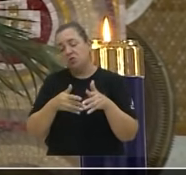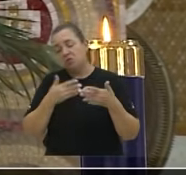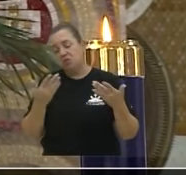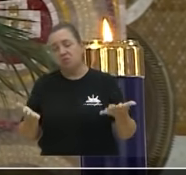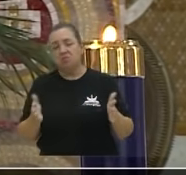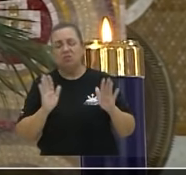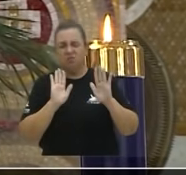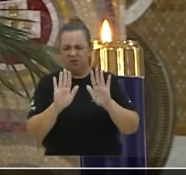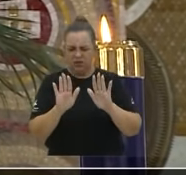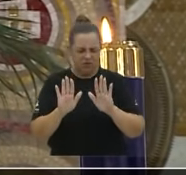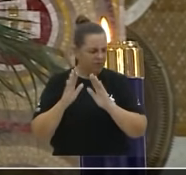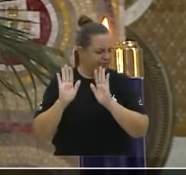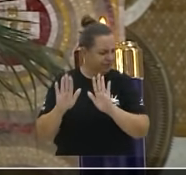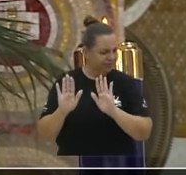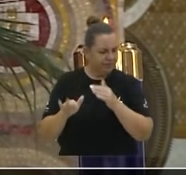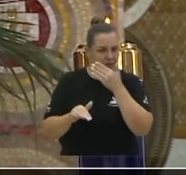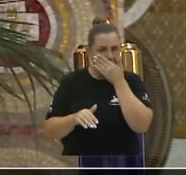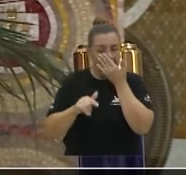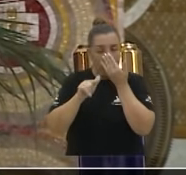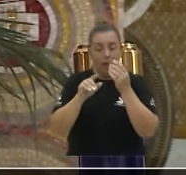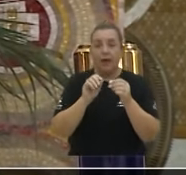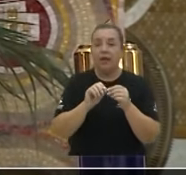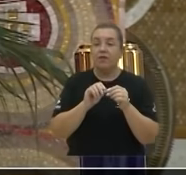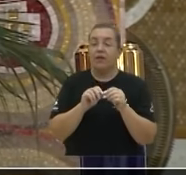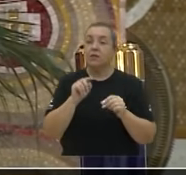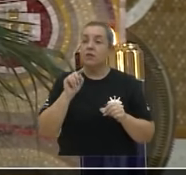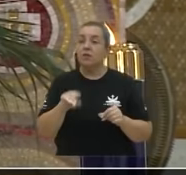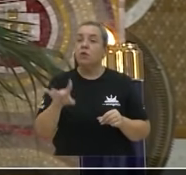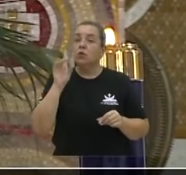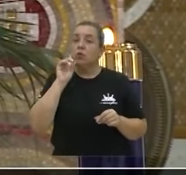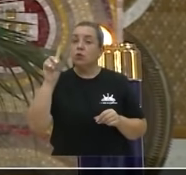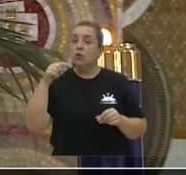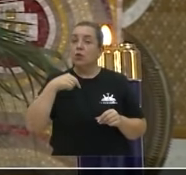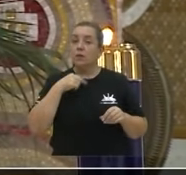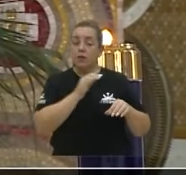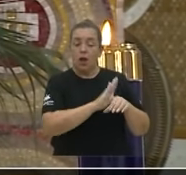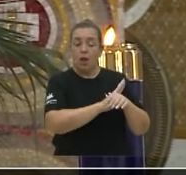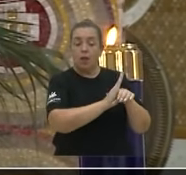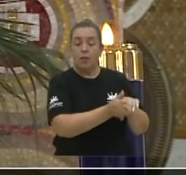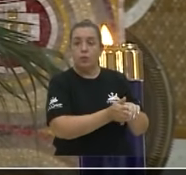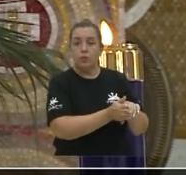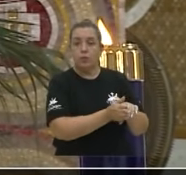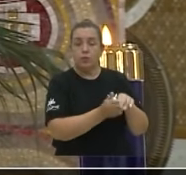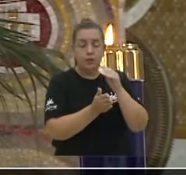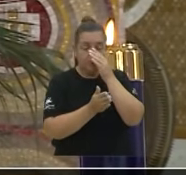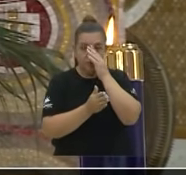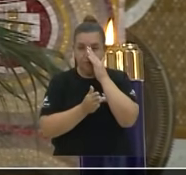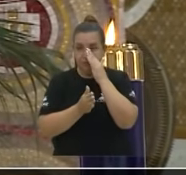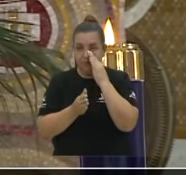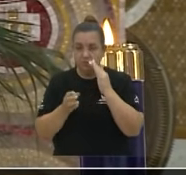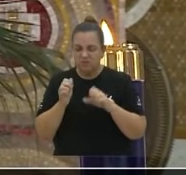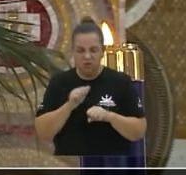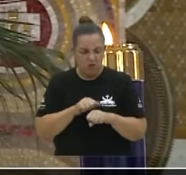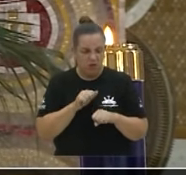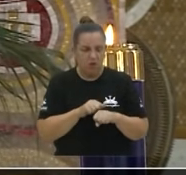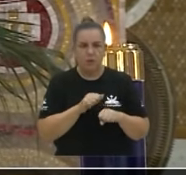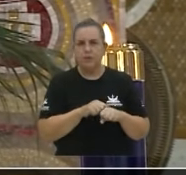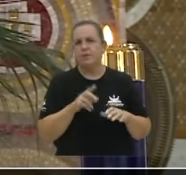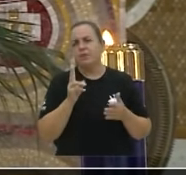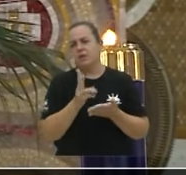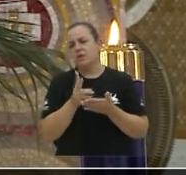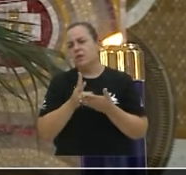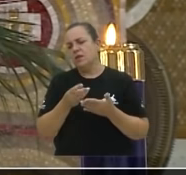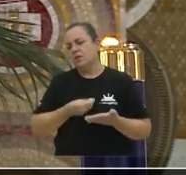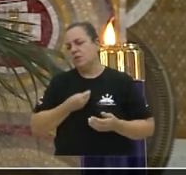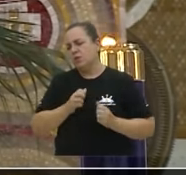deixa. Ela fez isto em vista do dia da minha sepultura. Pobres, sempre os tereis